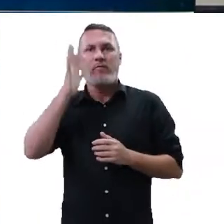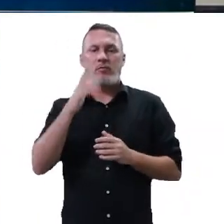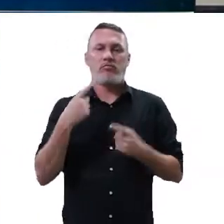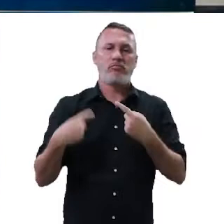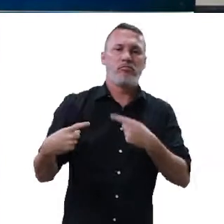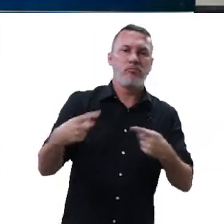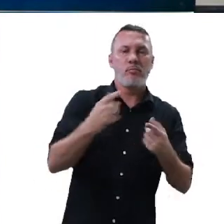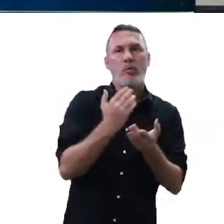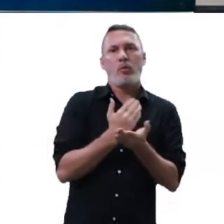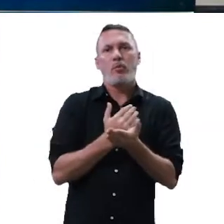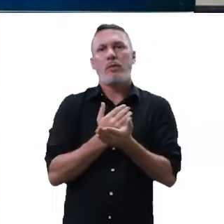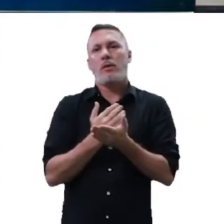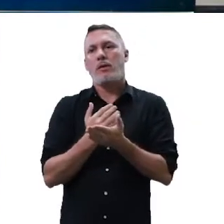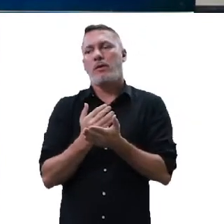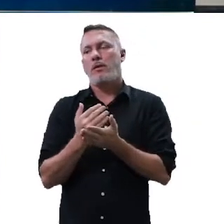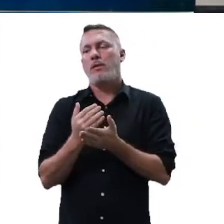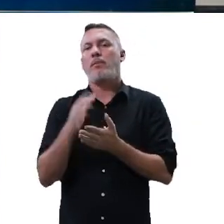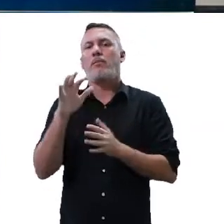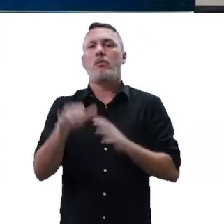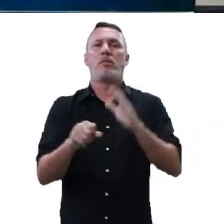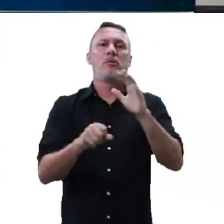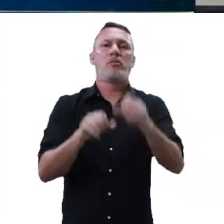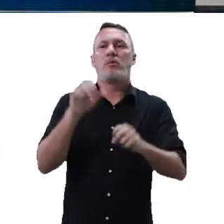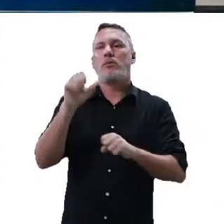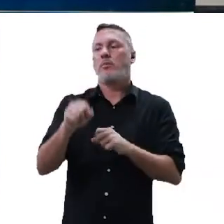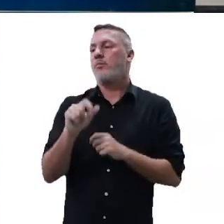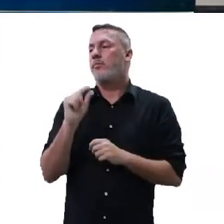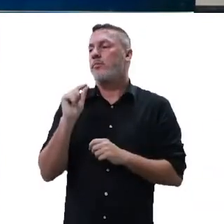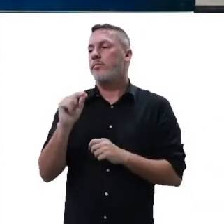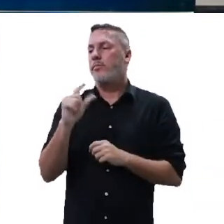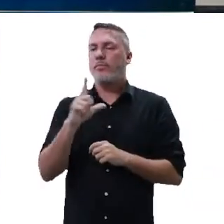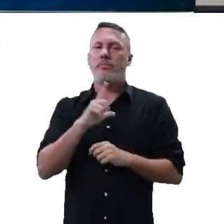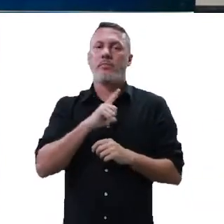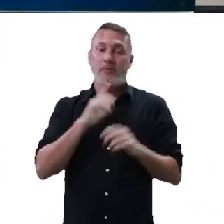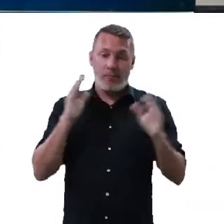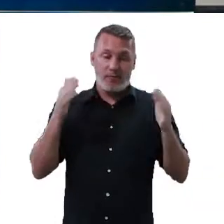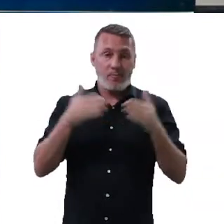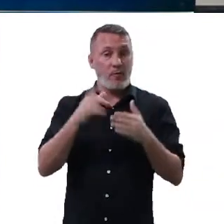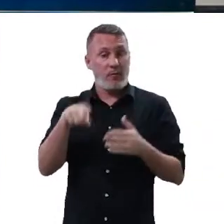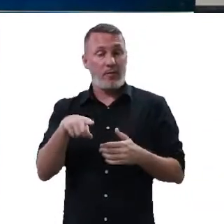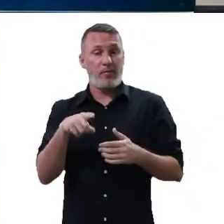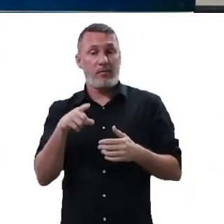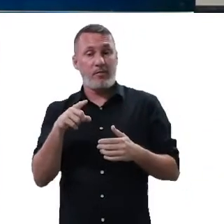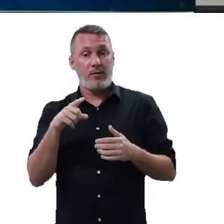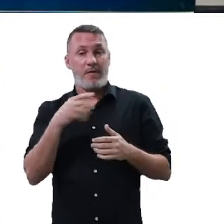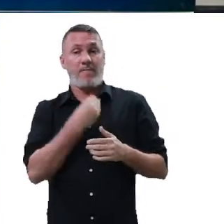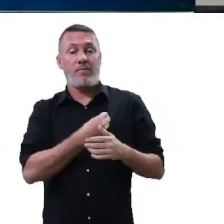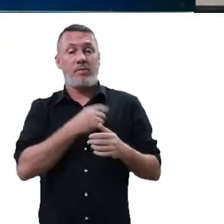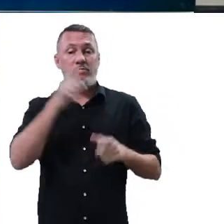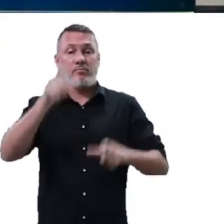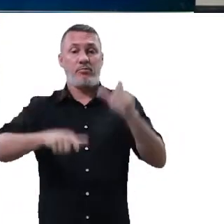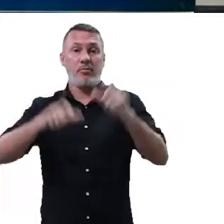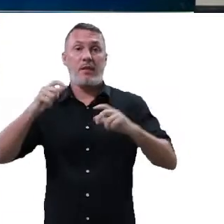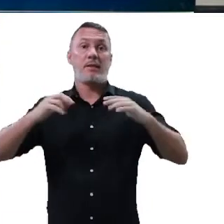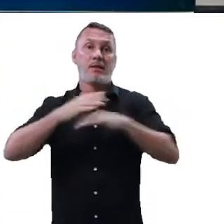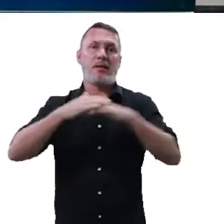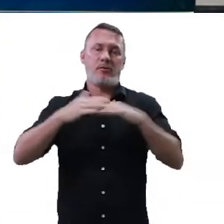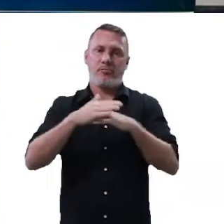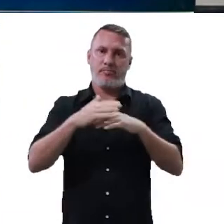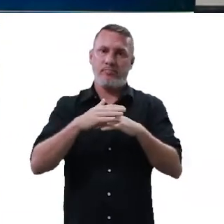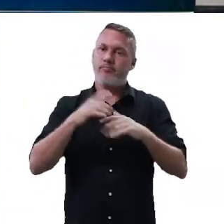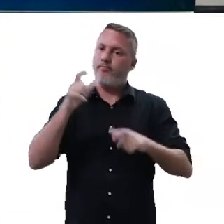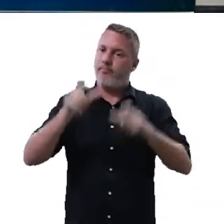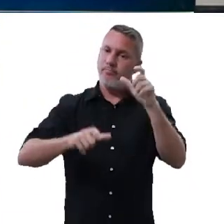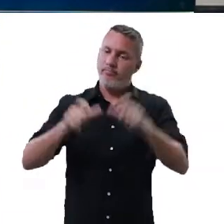estão discutindo já, começou-se então a buscar agora a vida, o foco agora é a vida urbana, a